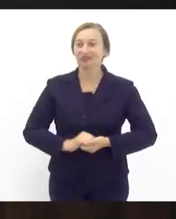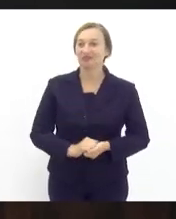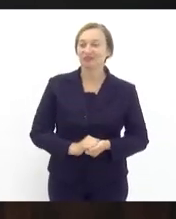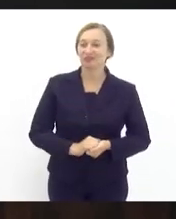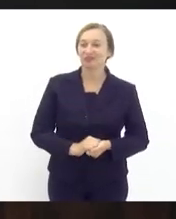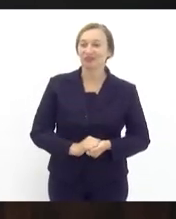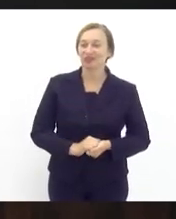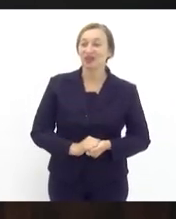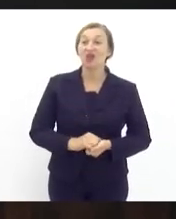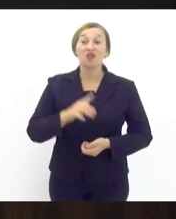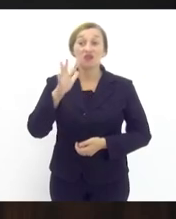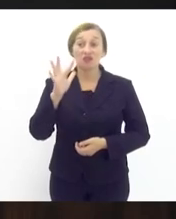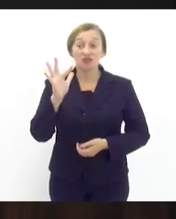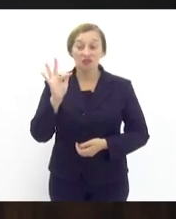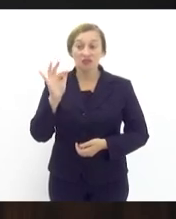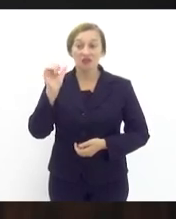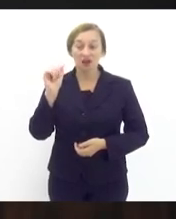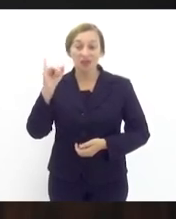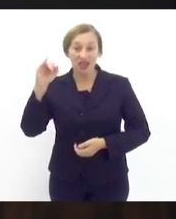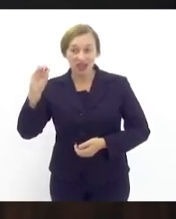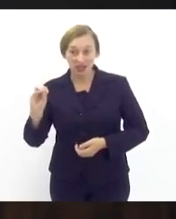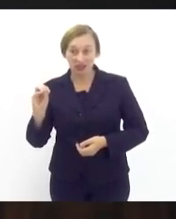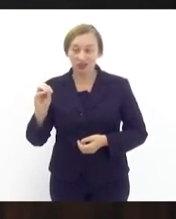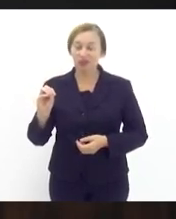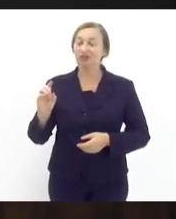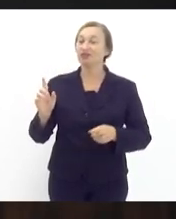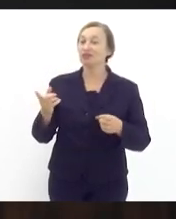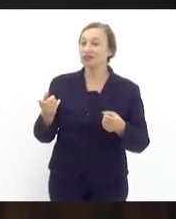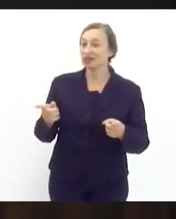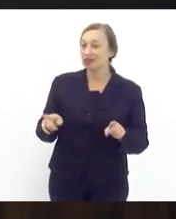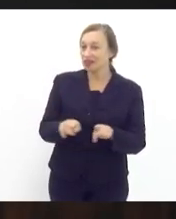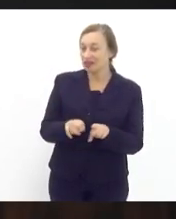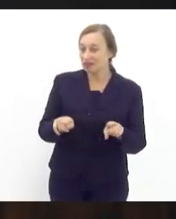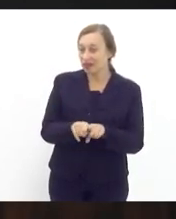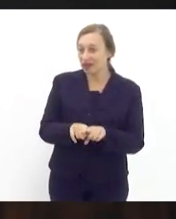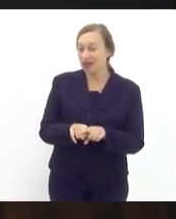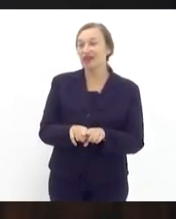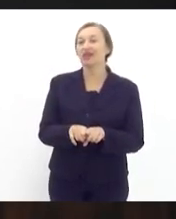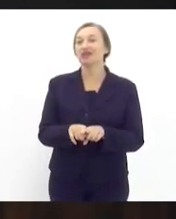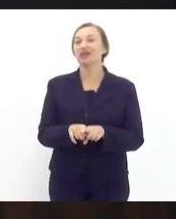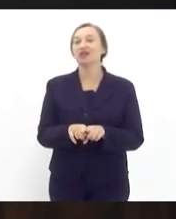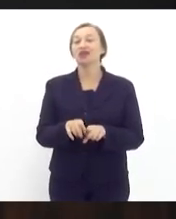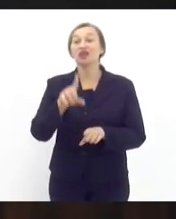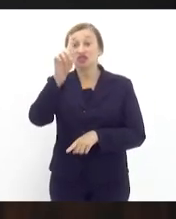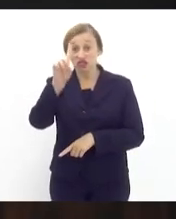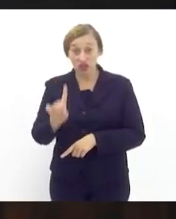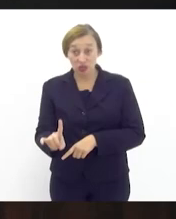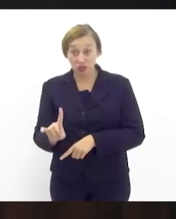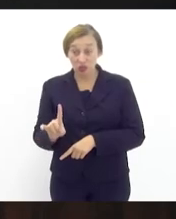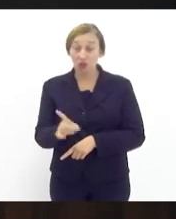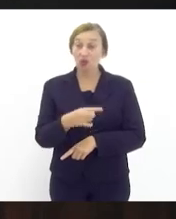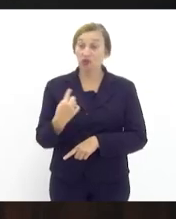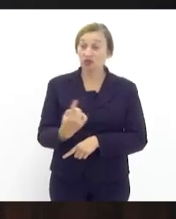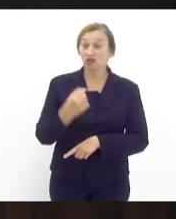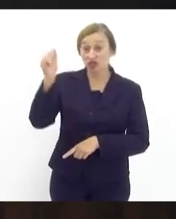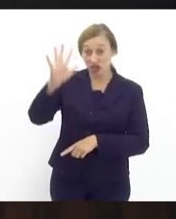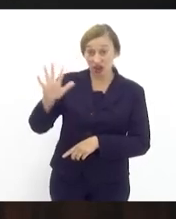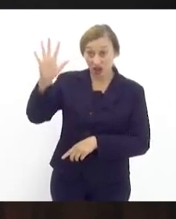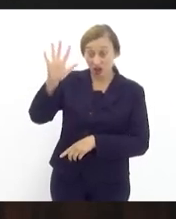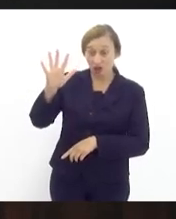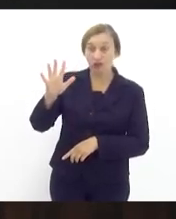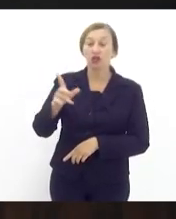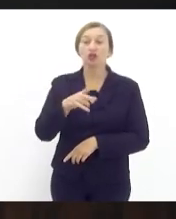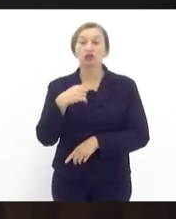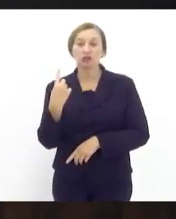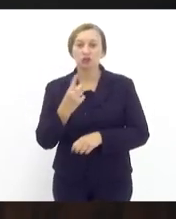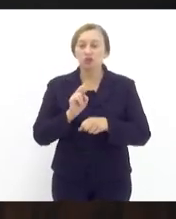o nosso Fabiano querido também está aqui conosco também esteve presente nosso diretor geral o